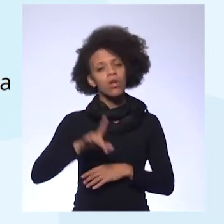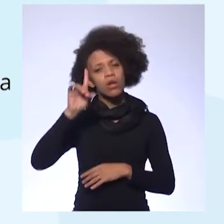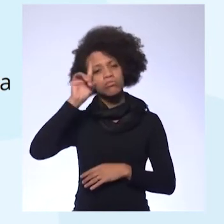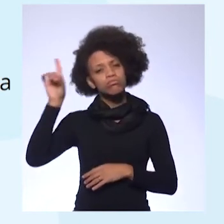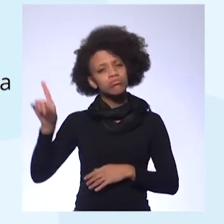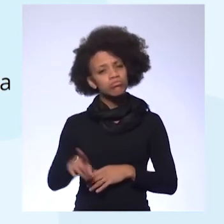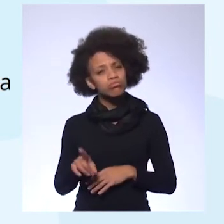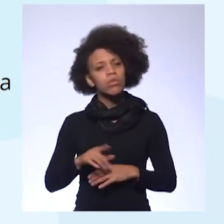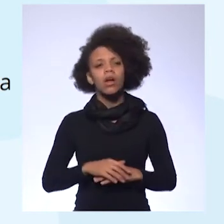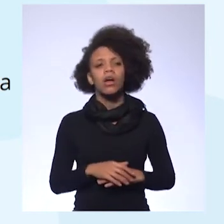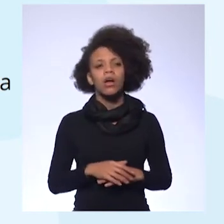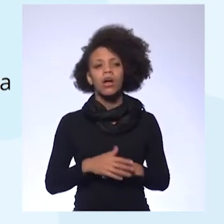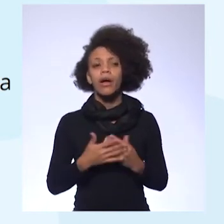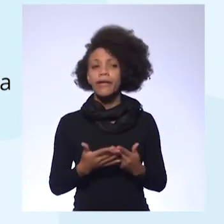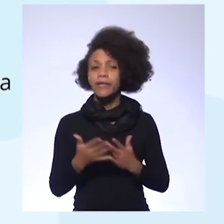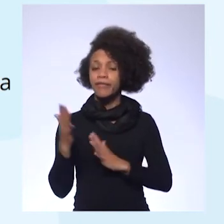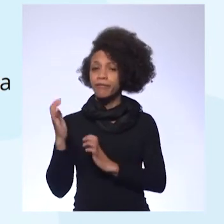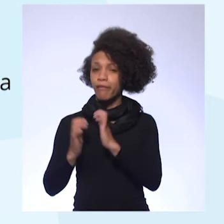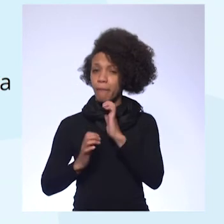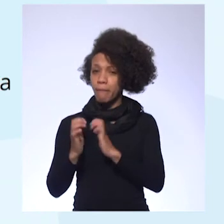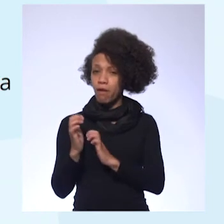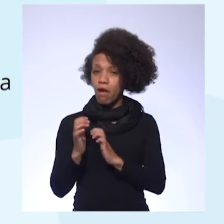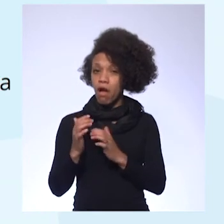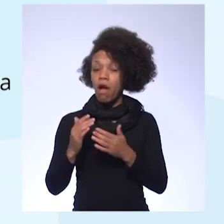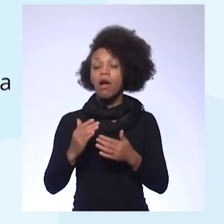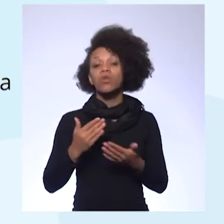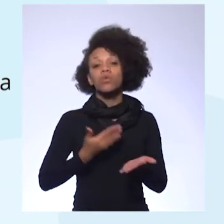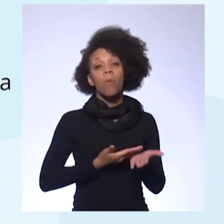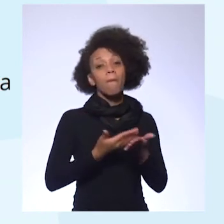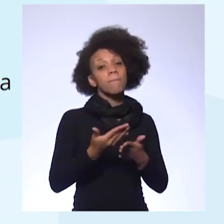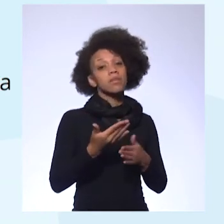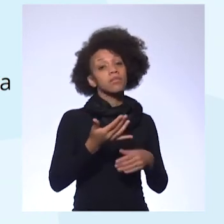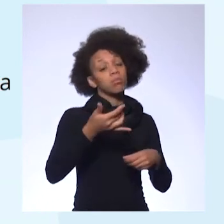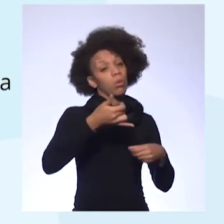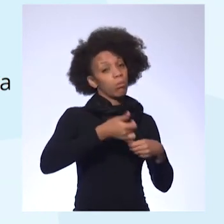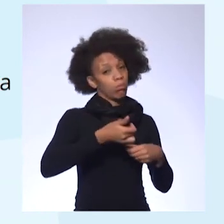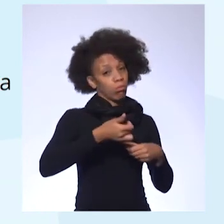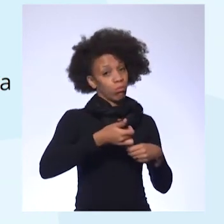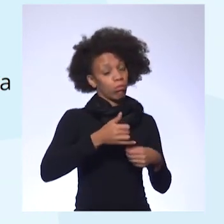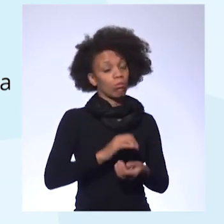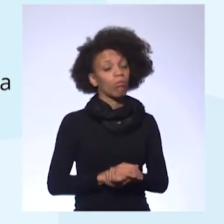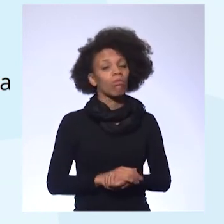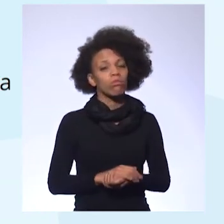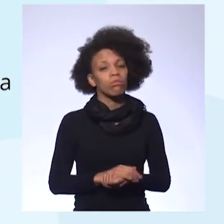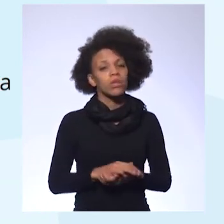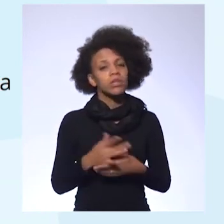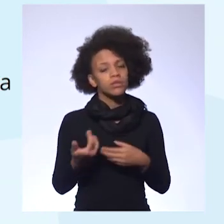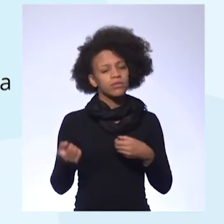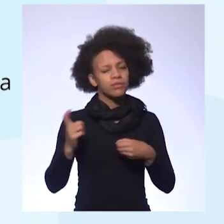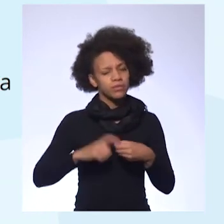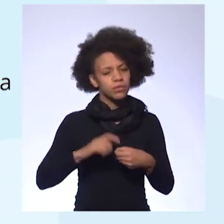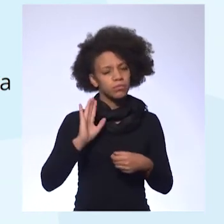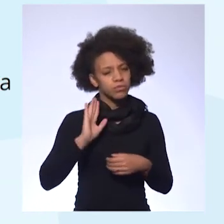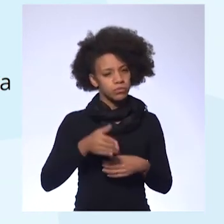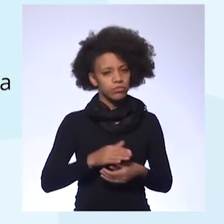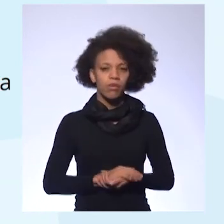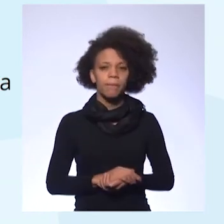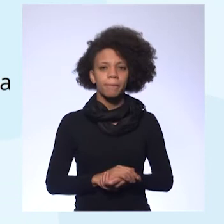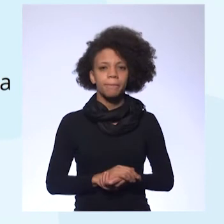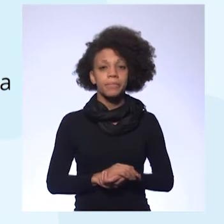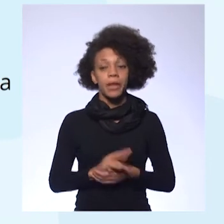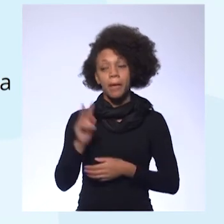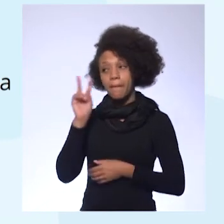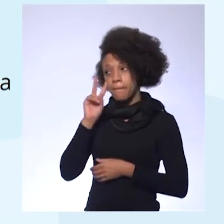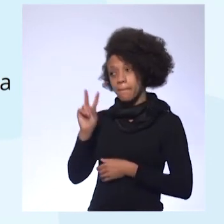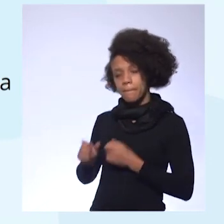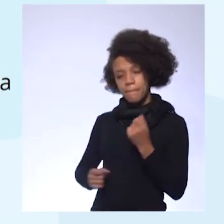dia a dia que é fabricado a partir do petróleo. Então, voltamos em instantes para a